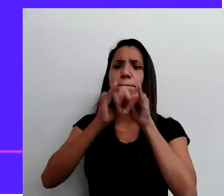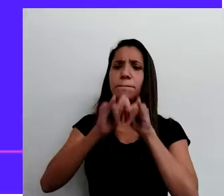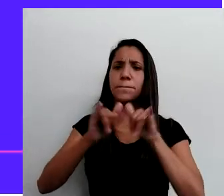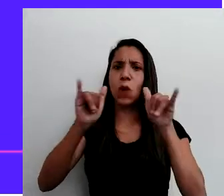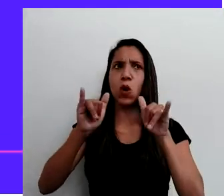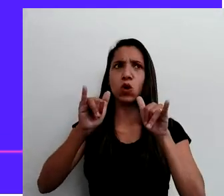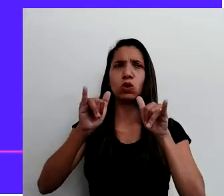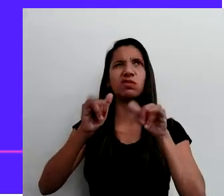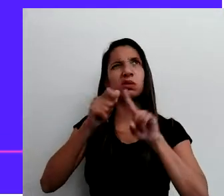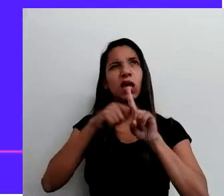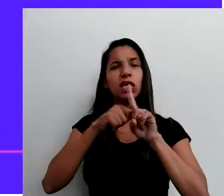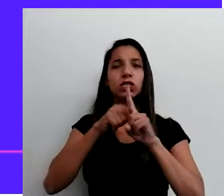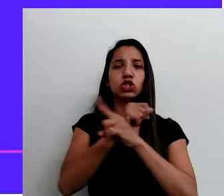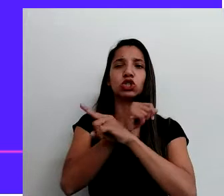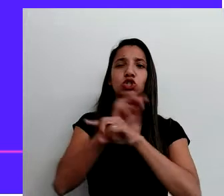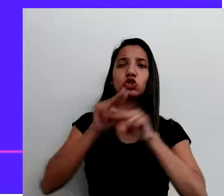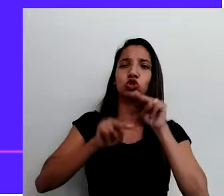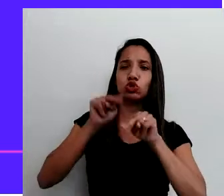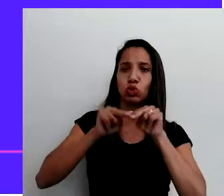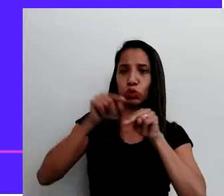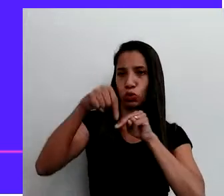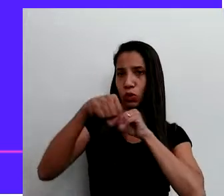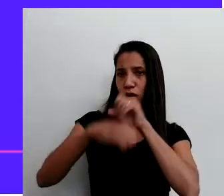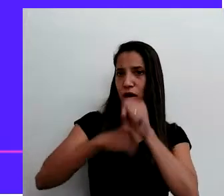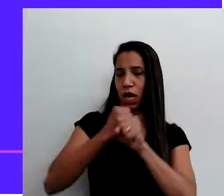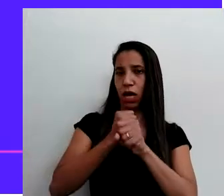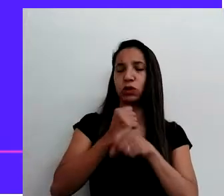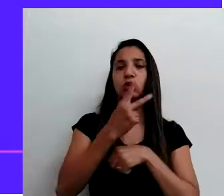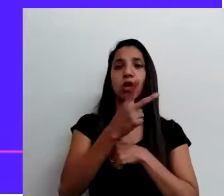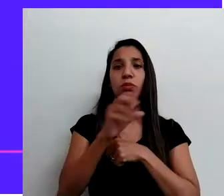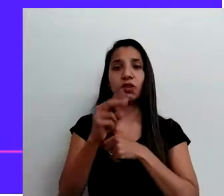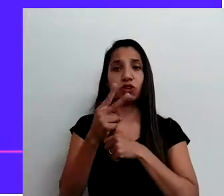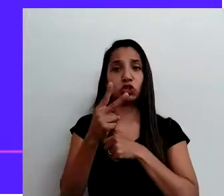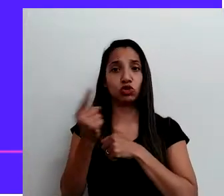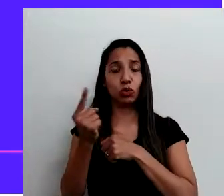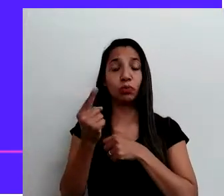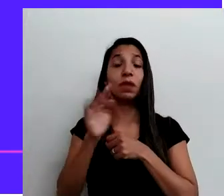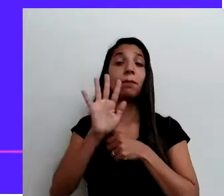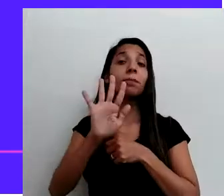A ideia era tentar mostrar um pouco